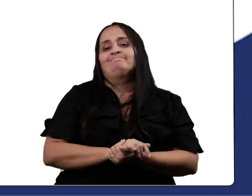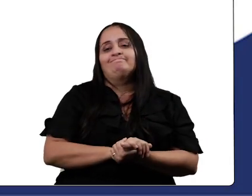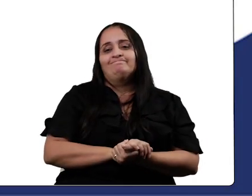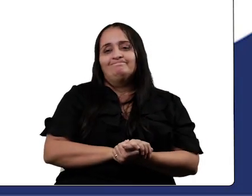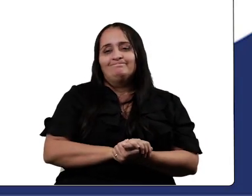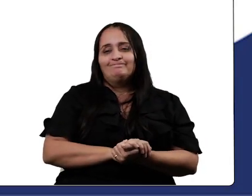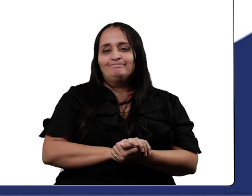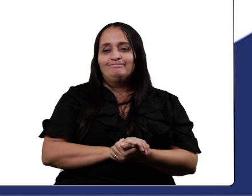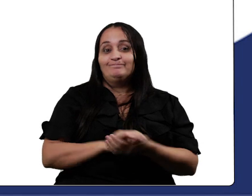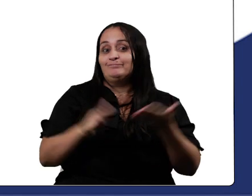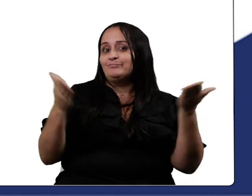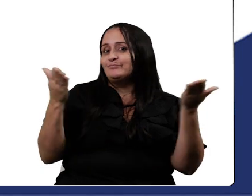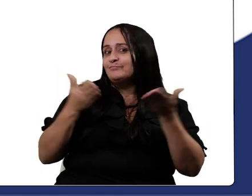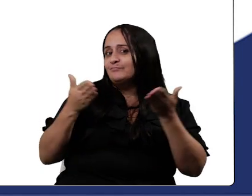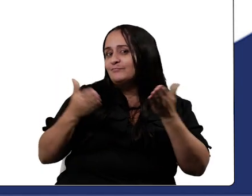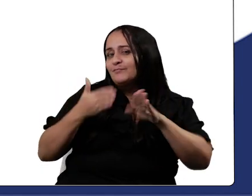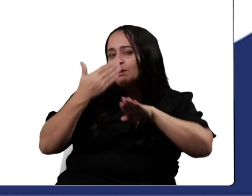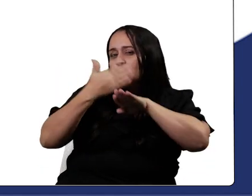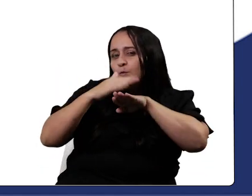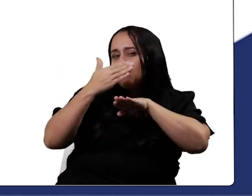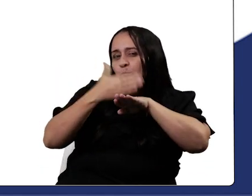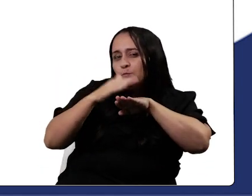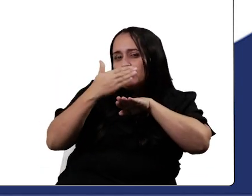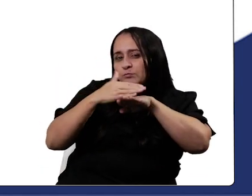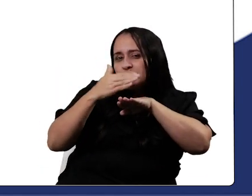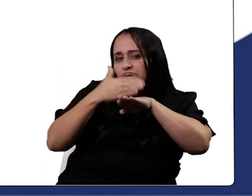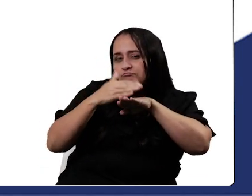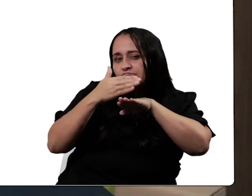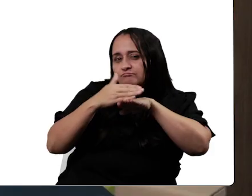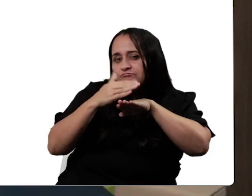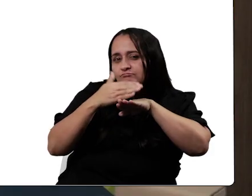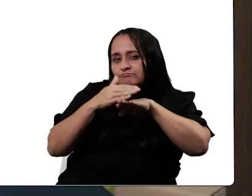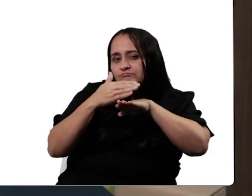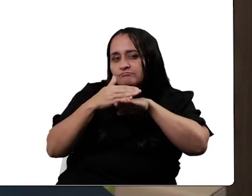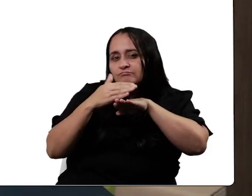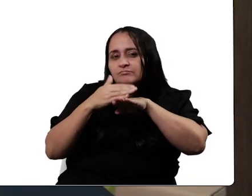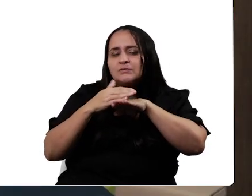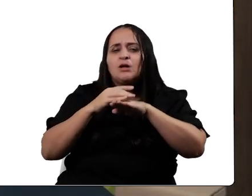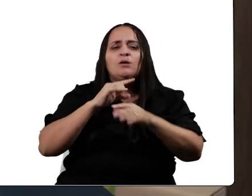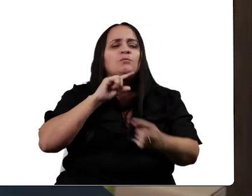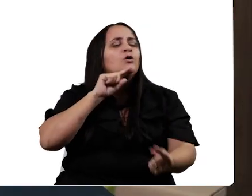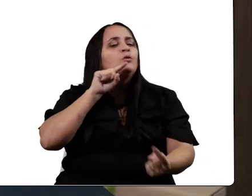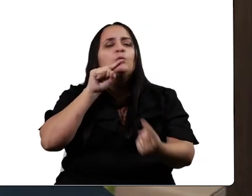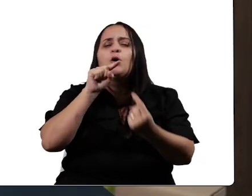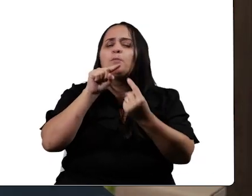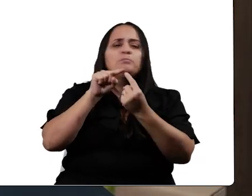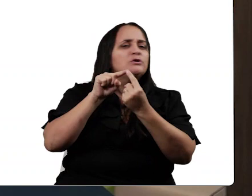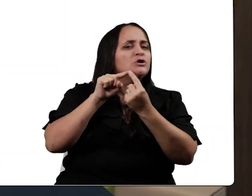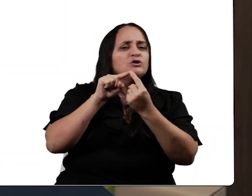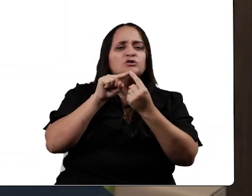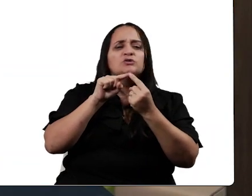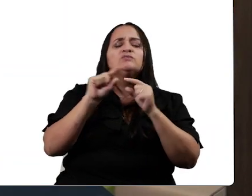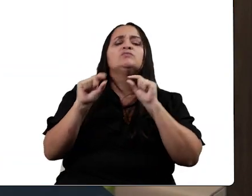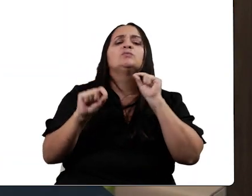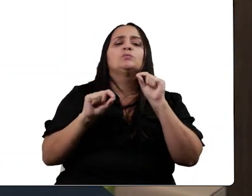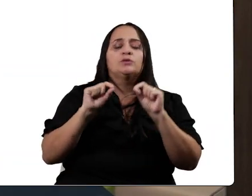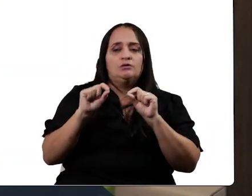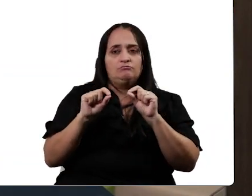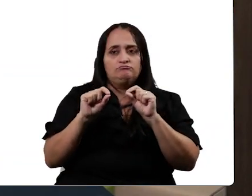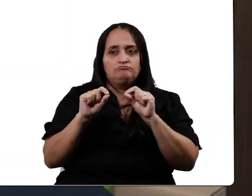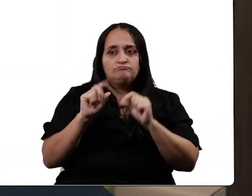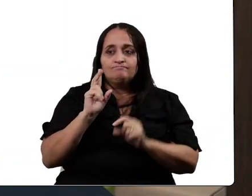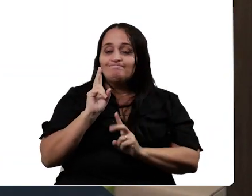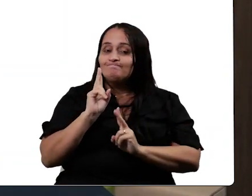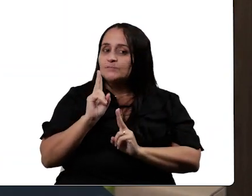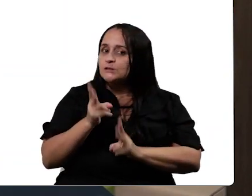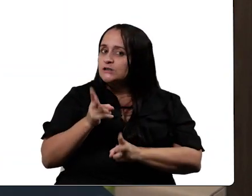Eita, que a gente vai ter que, calibrar a nossa mira, porque o nosso objetivo também de estudo é